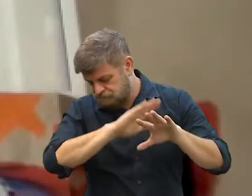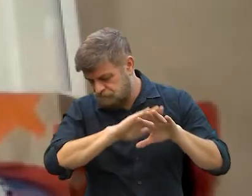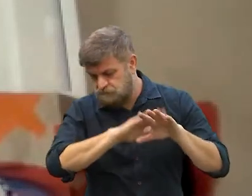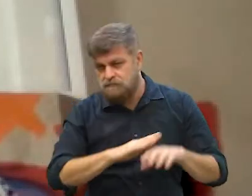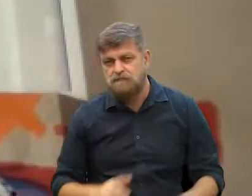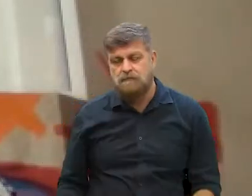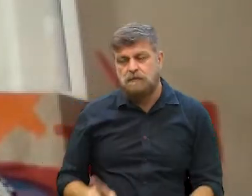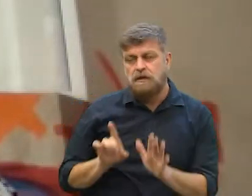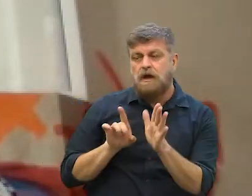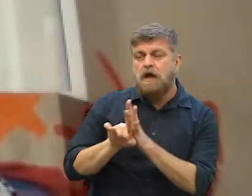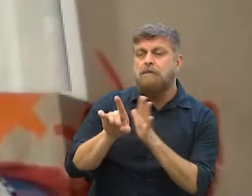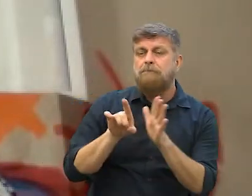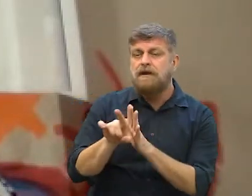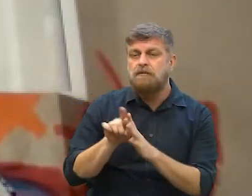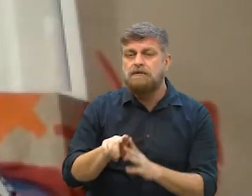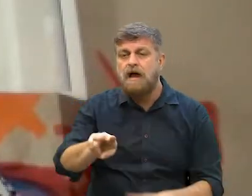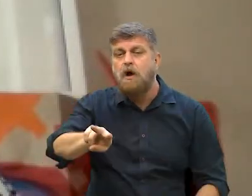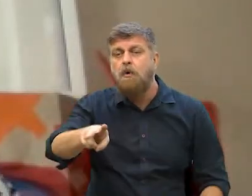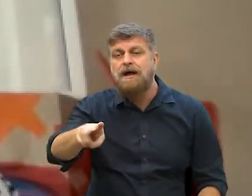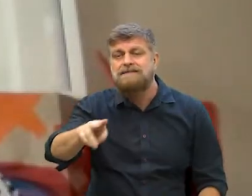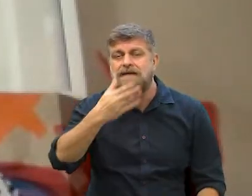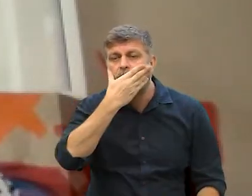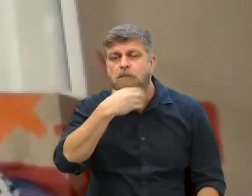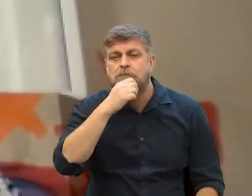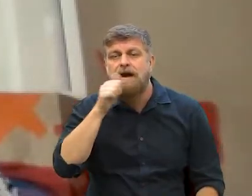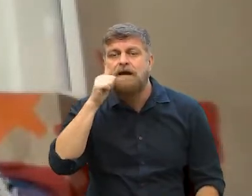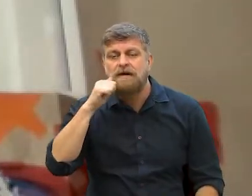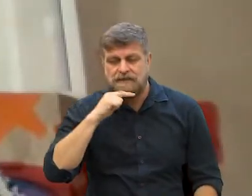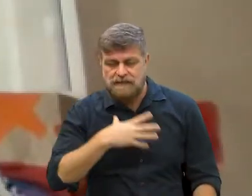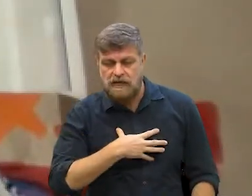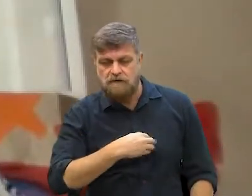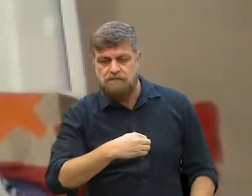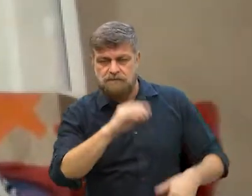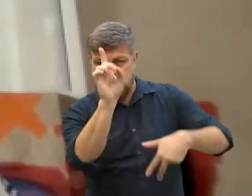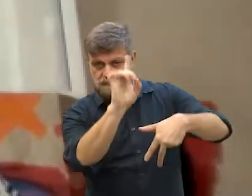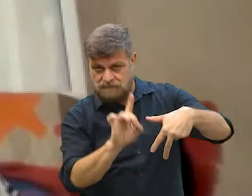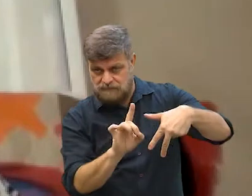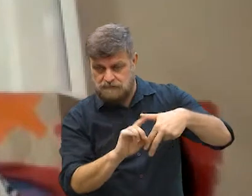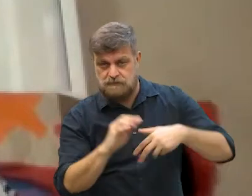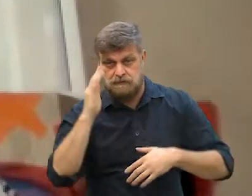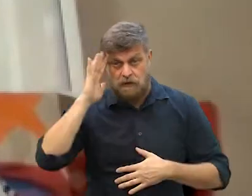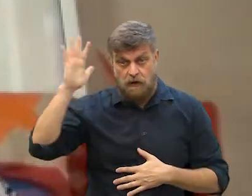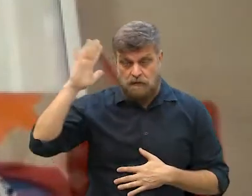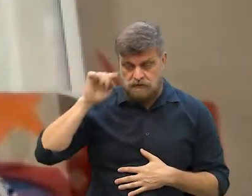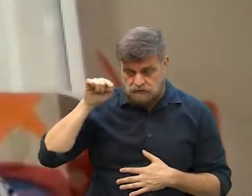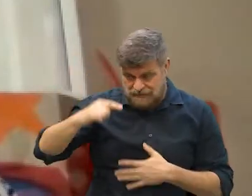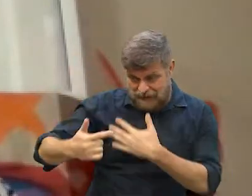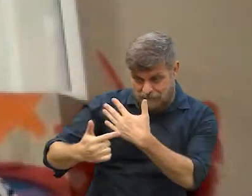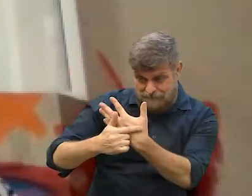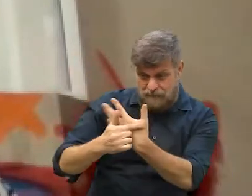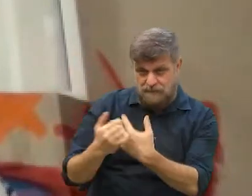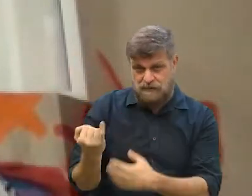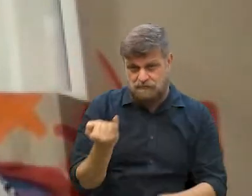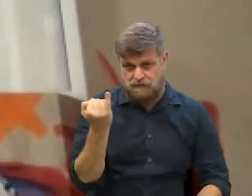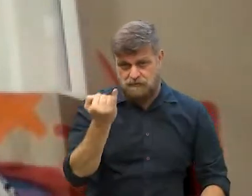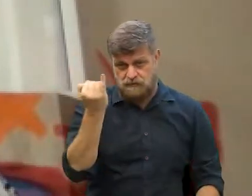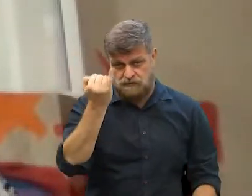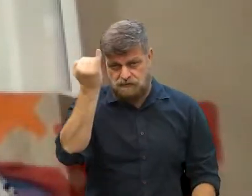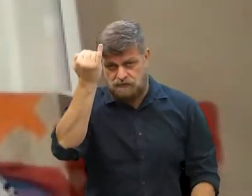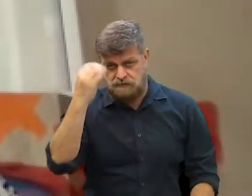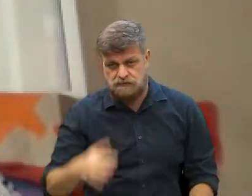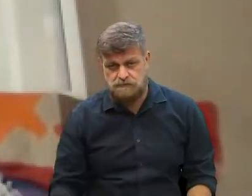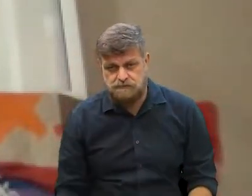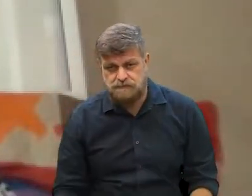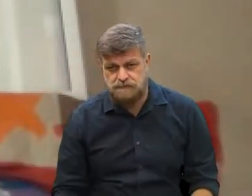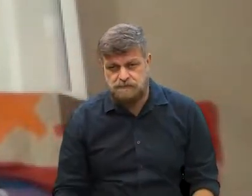ia perguntar para senhora qual é o papel dos pais não é imagina que os pais têm um papel extremamente importante em tudo isso